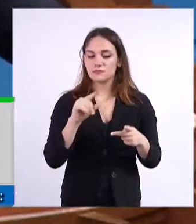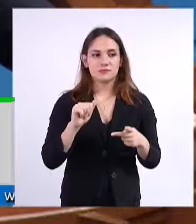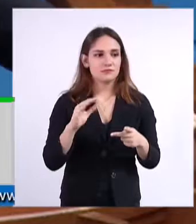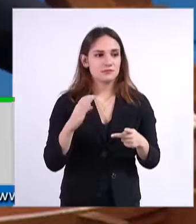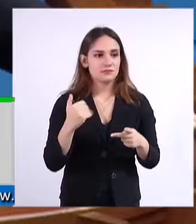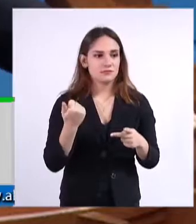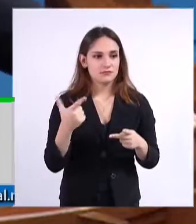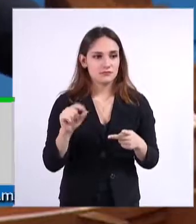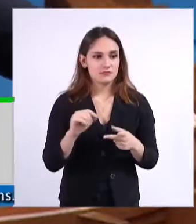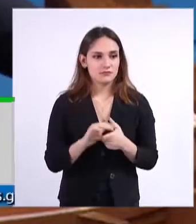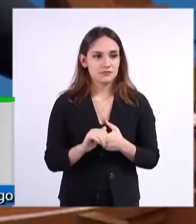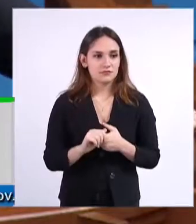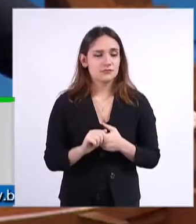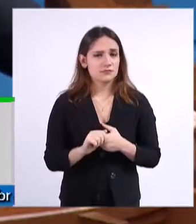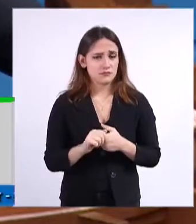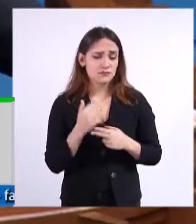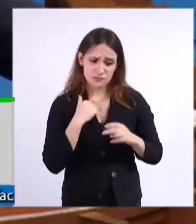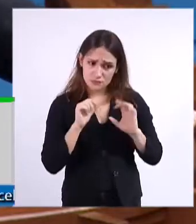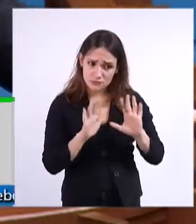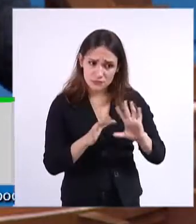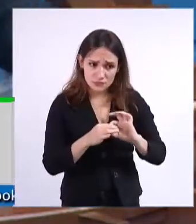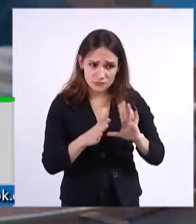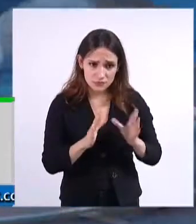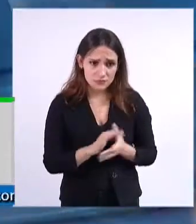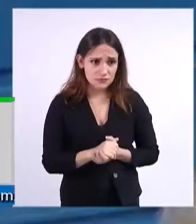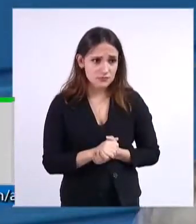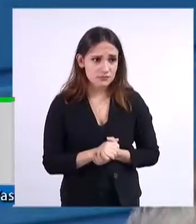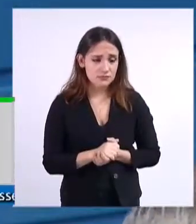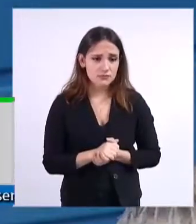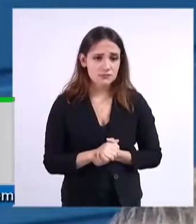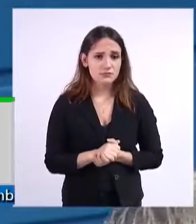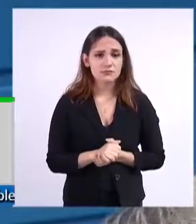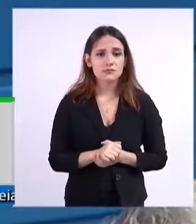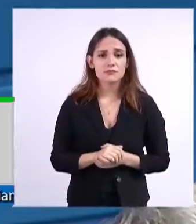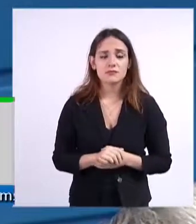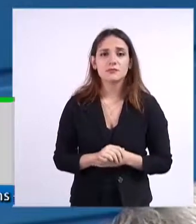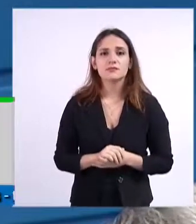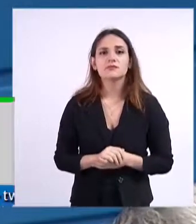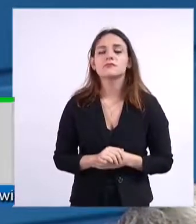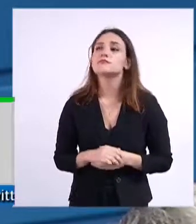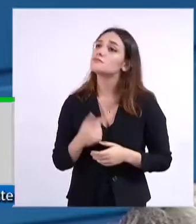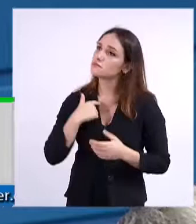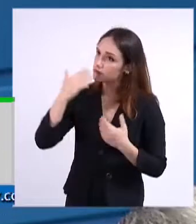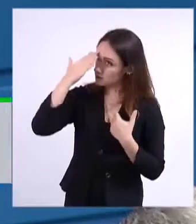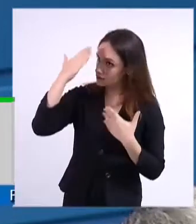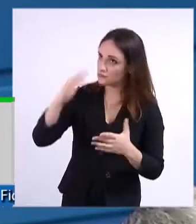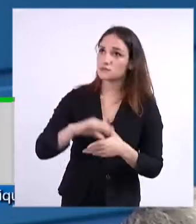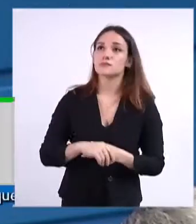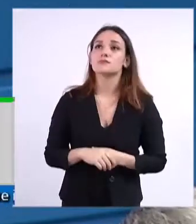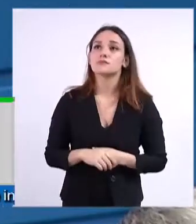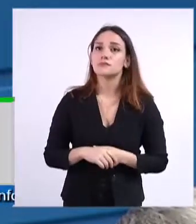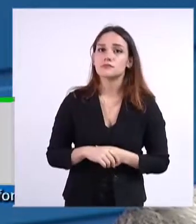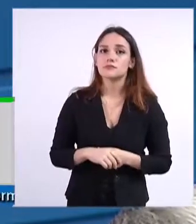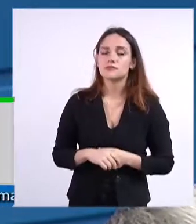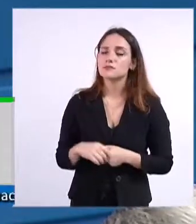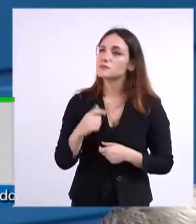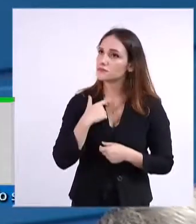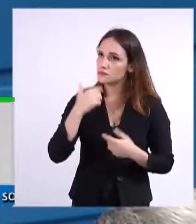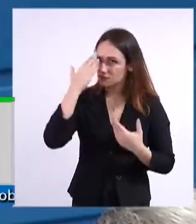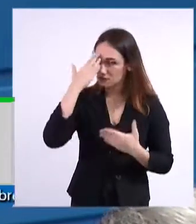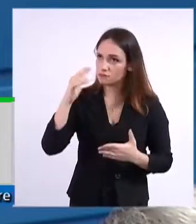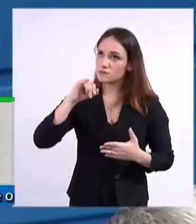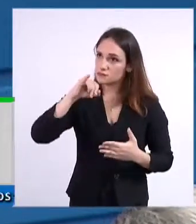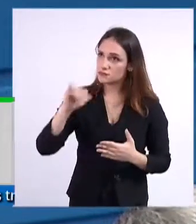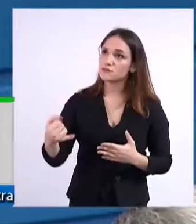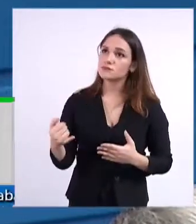uma parte, vou permitir, deputado. Vou permitir. Muito obrigado. E agradeço a Vossa Excelência a oportunidade que me